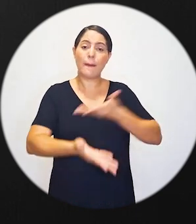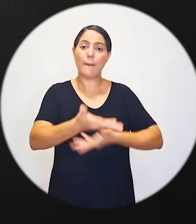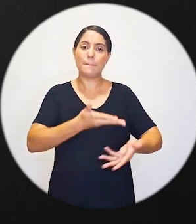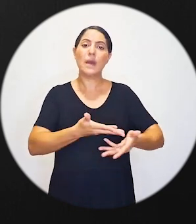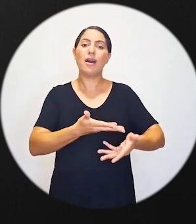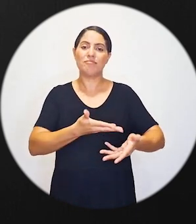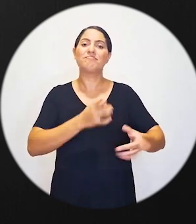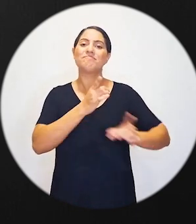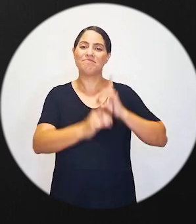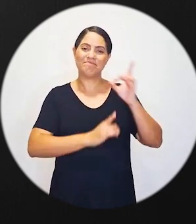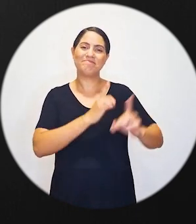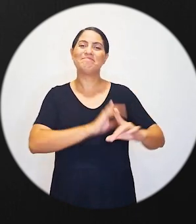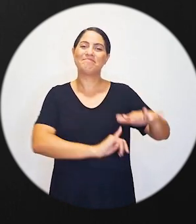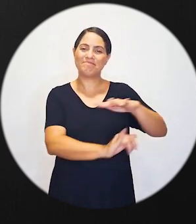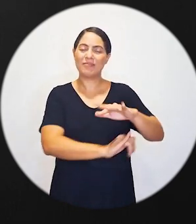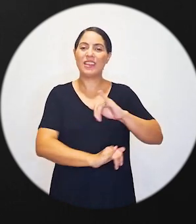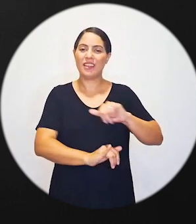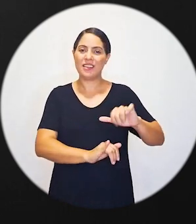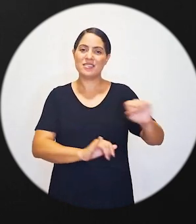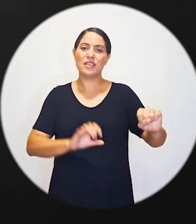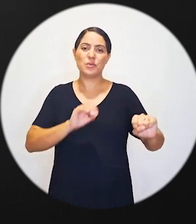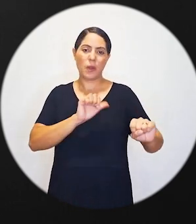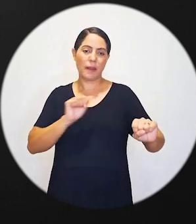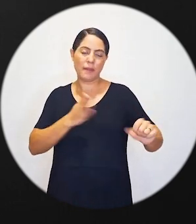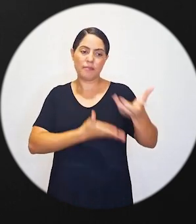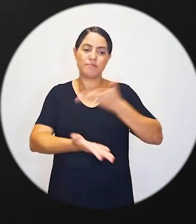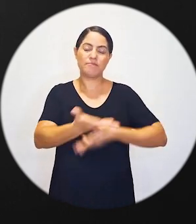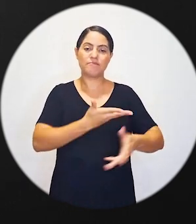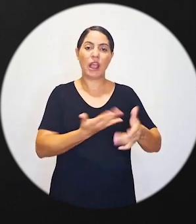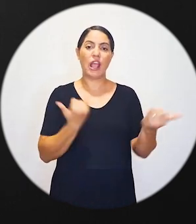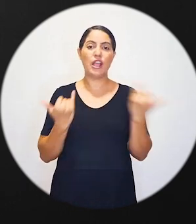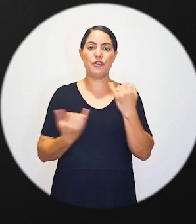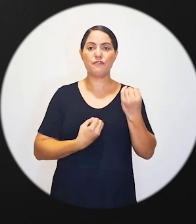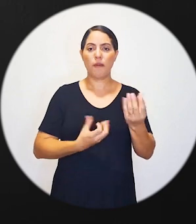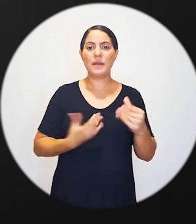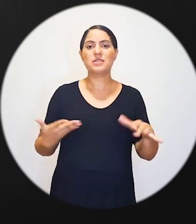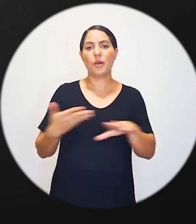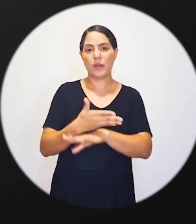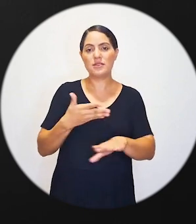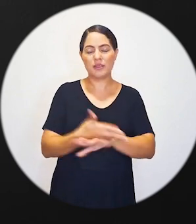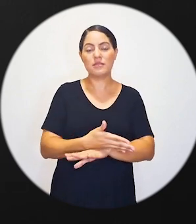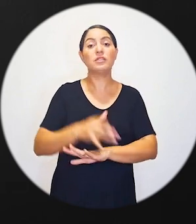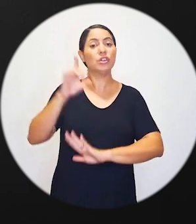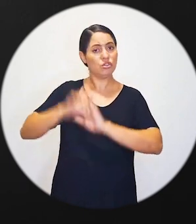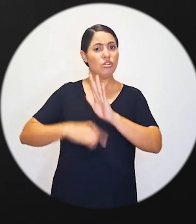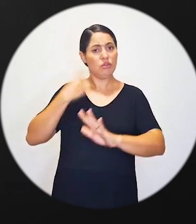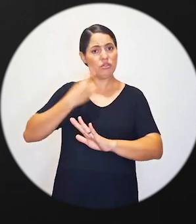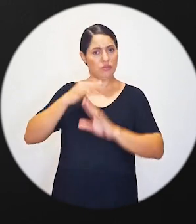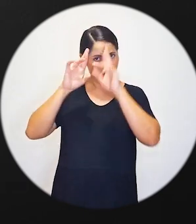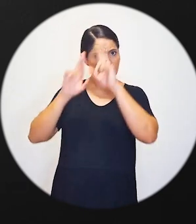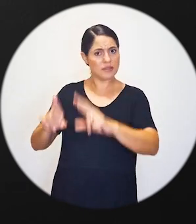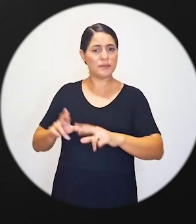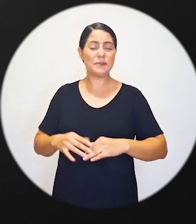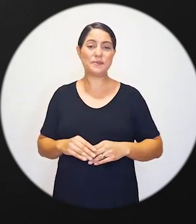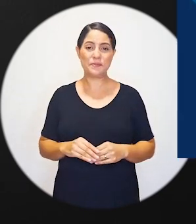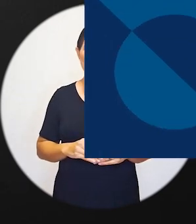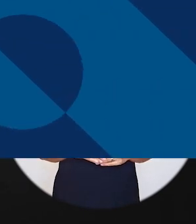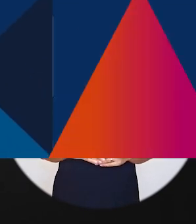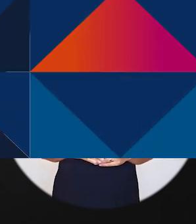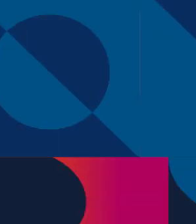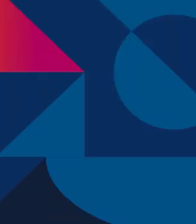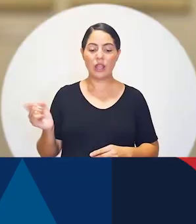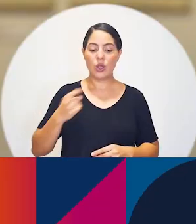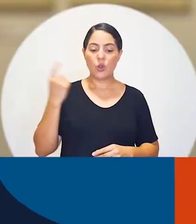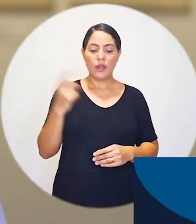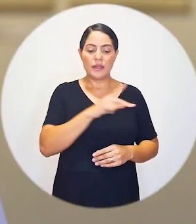diálogo institucional tem trazido novas soluções para garantir o acesso à informação e o respeito às prerrogativas da